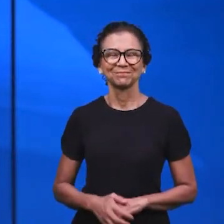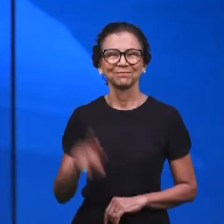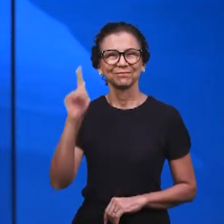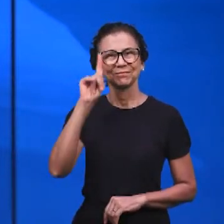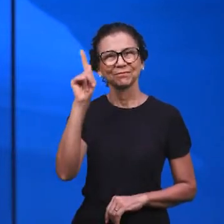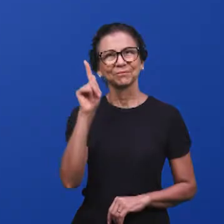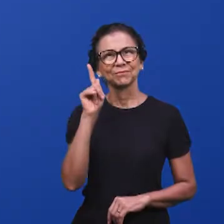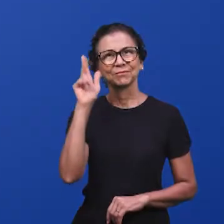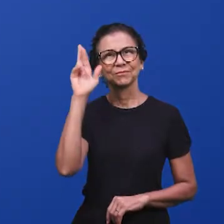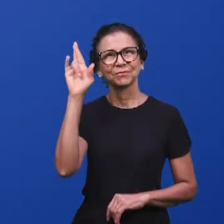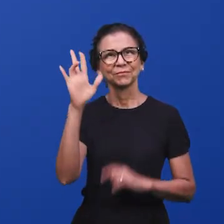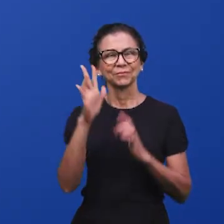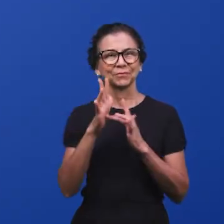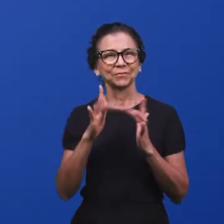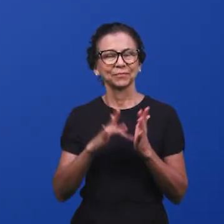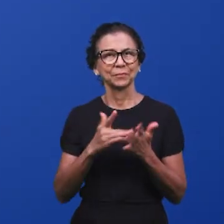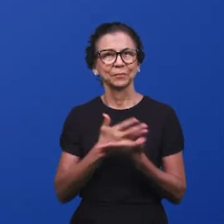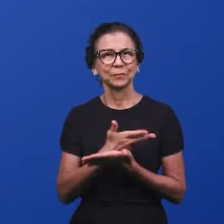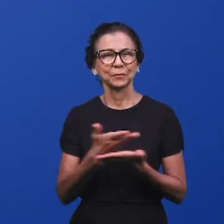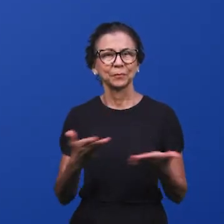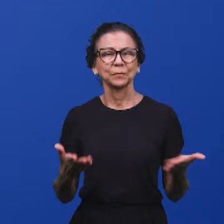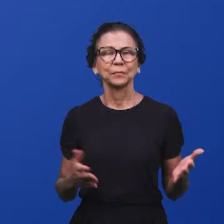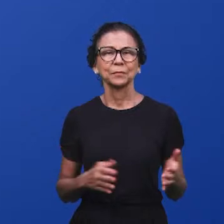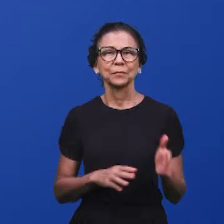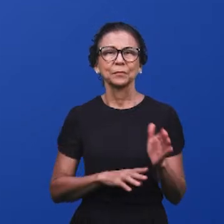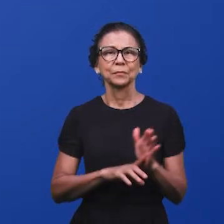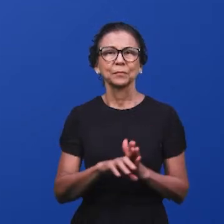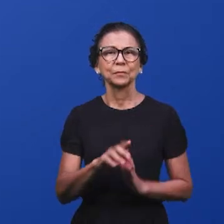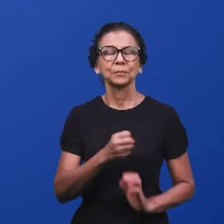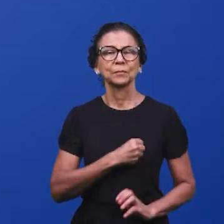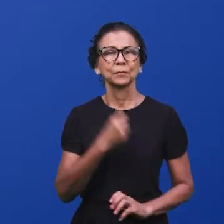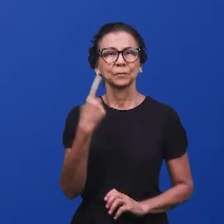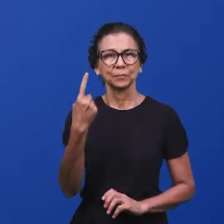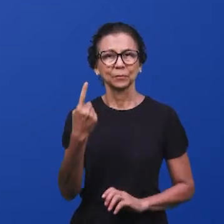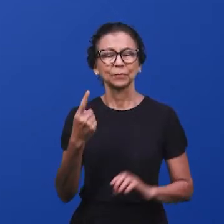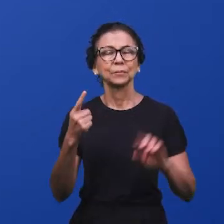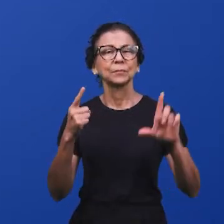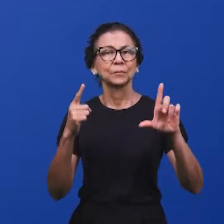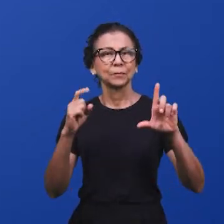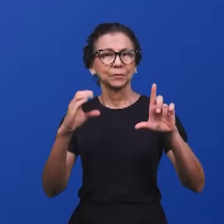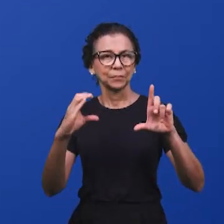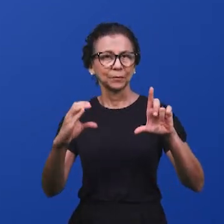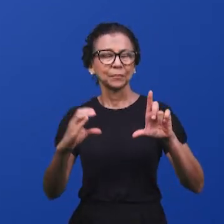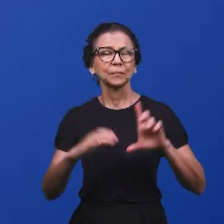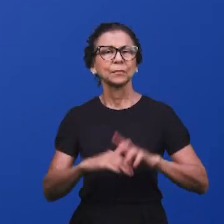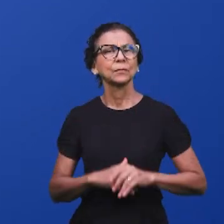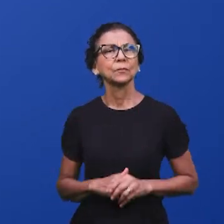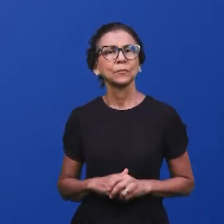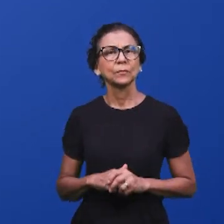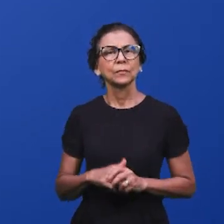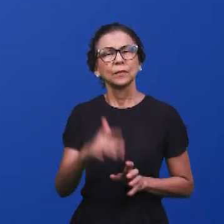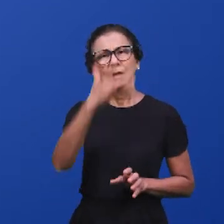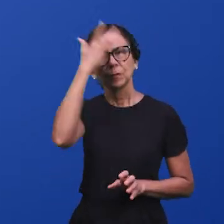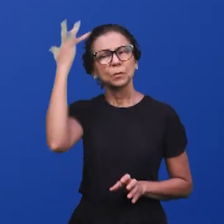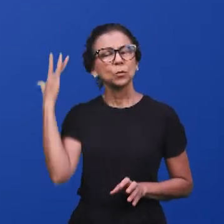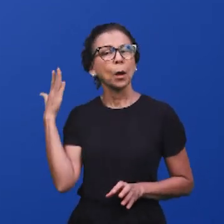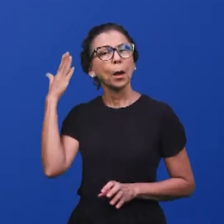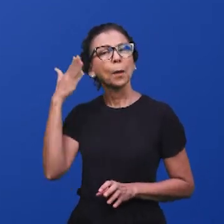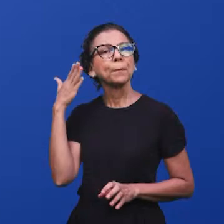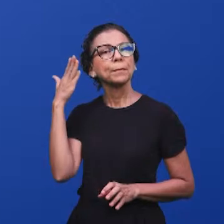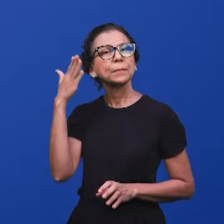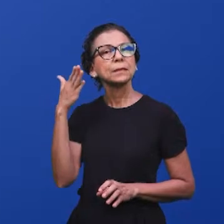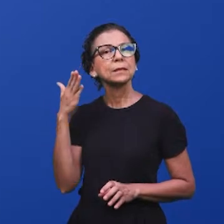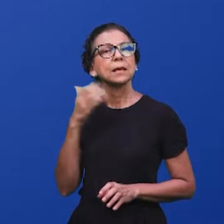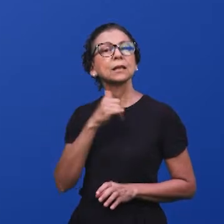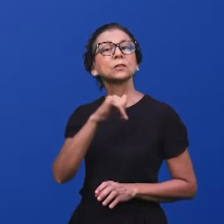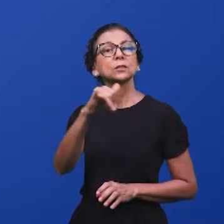paz do Senhor. Irmãos, a paz do Senhor Jesus. Respondendo à pergunta número 1, a letra C, nós podemos entender que o mensageiro nessa última hora